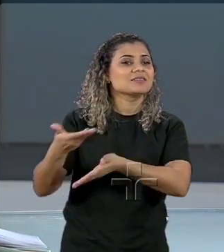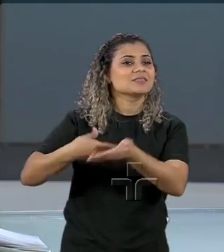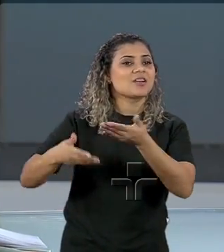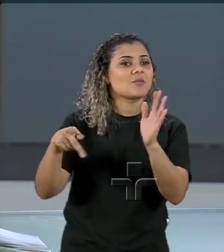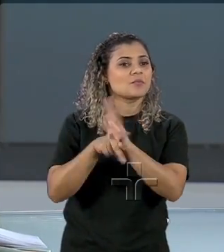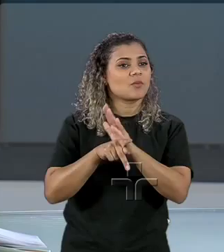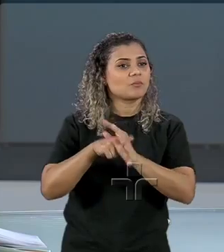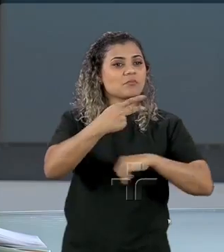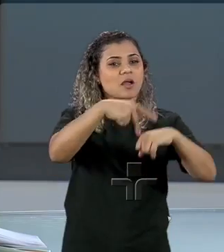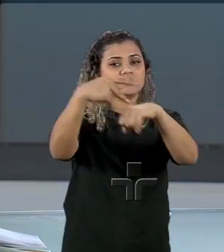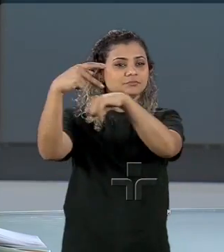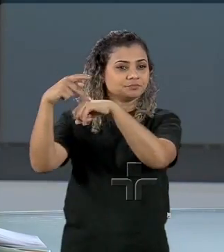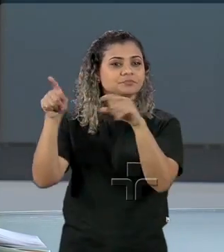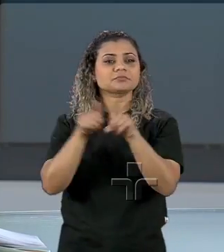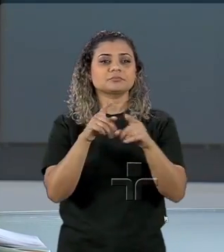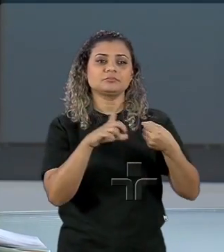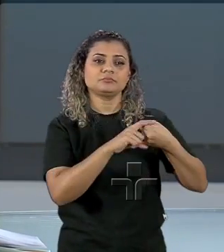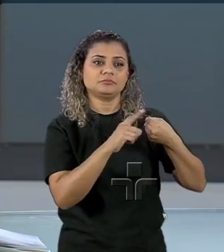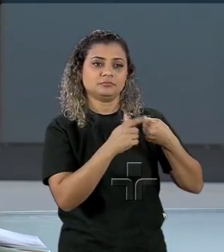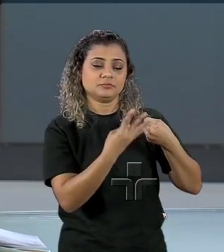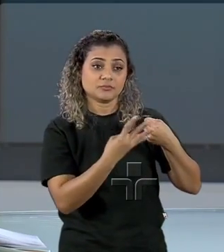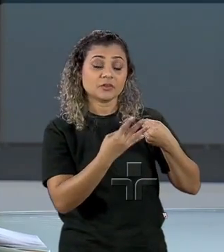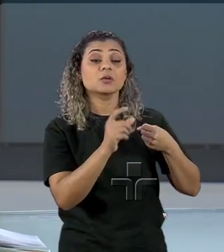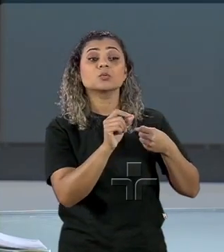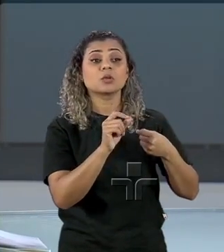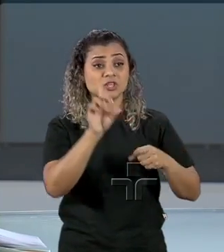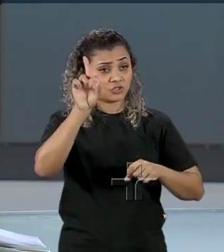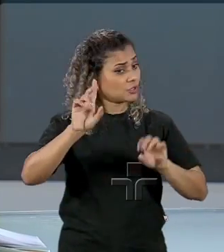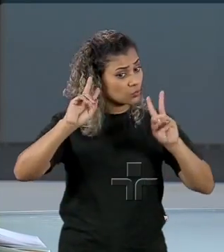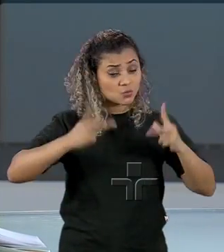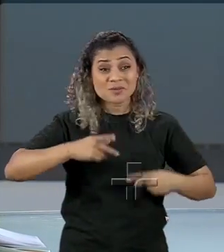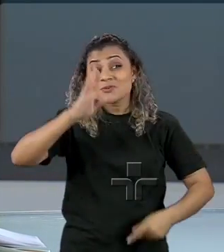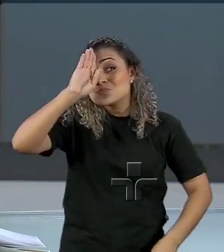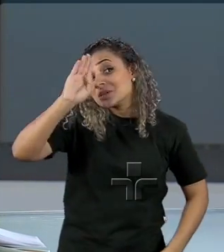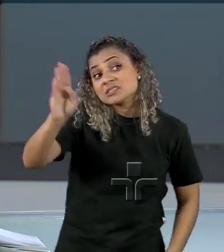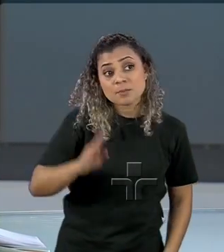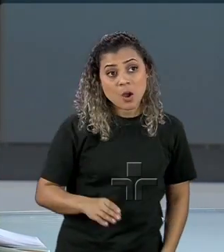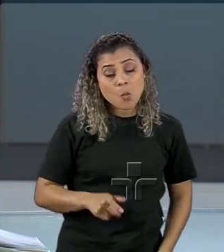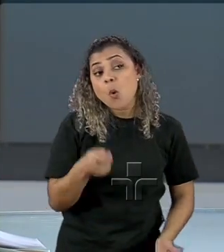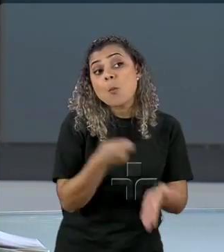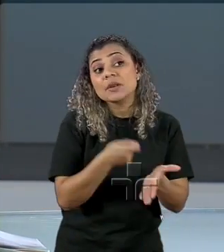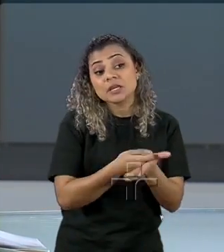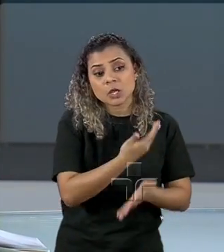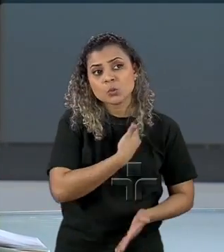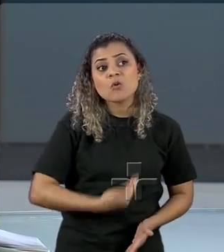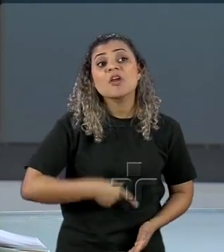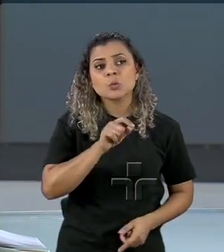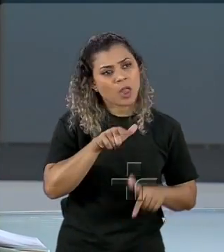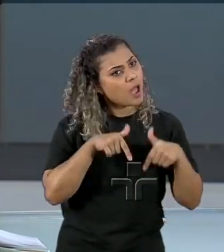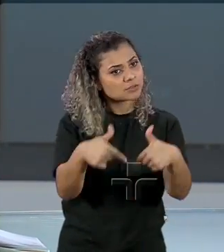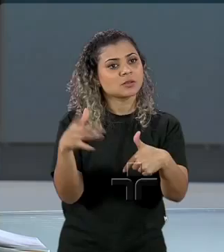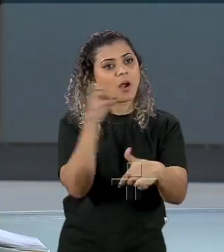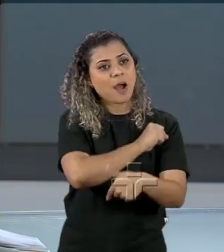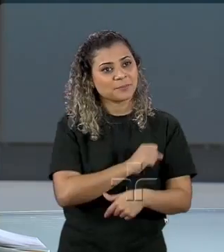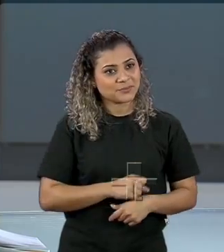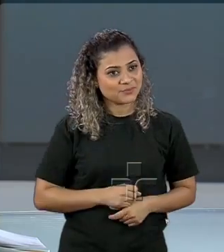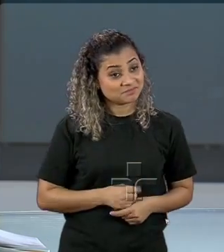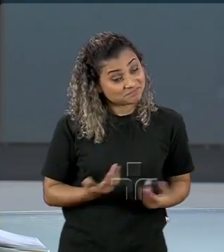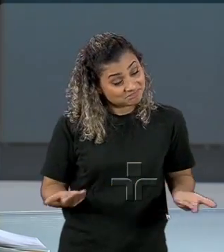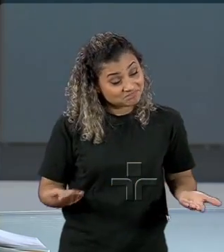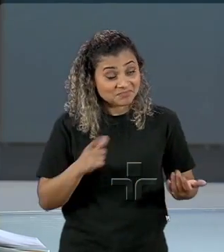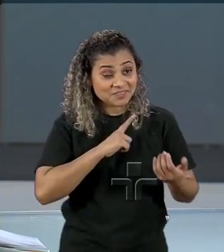4º, segundo direito, prevalência dos direitos humanos, obrigando, portanto, o governo a tomar uma iniciativa, a ser mais